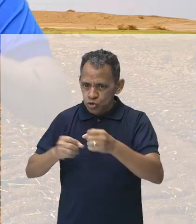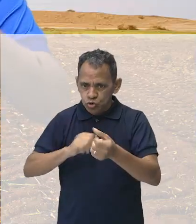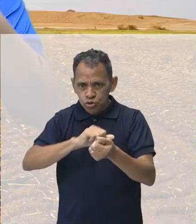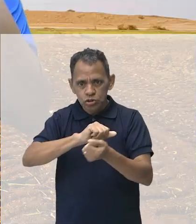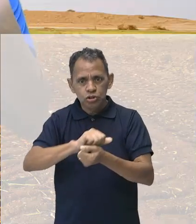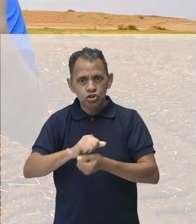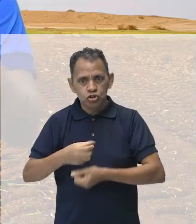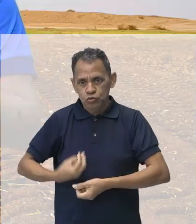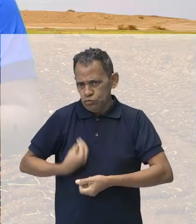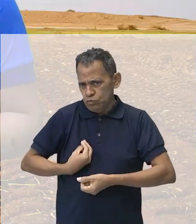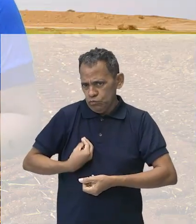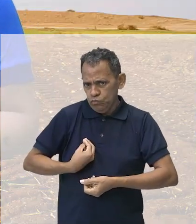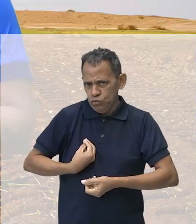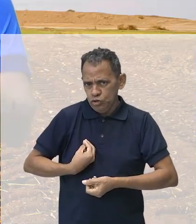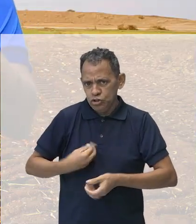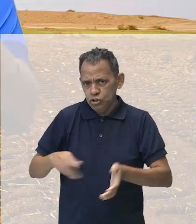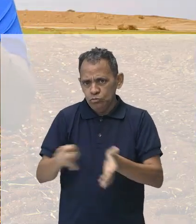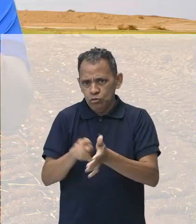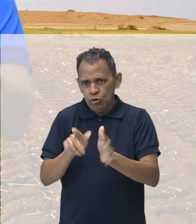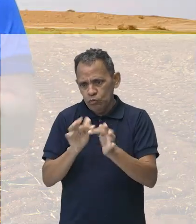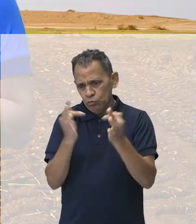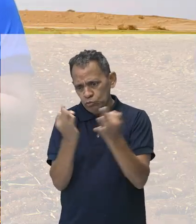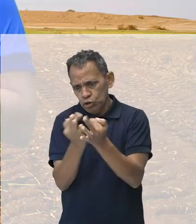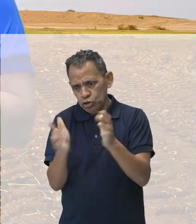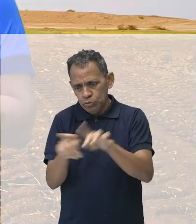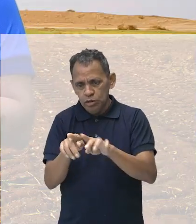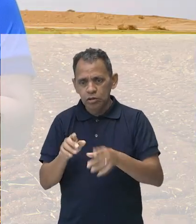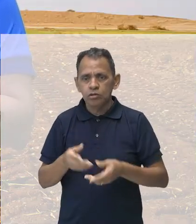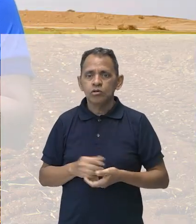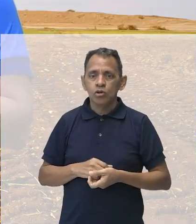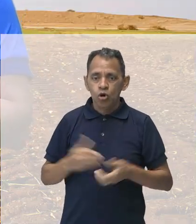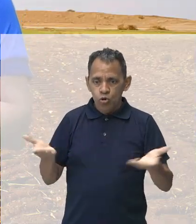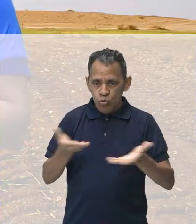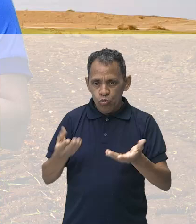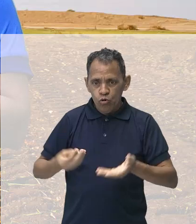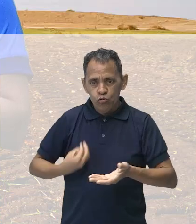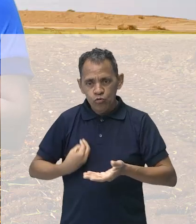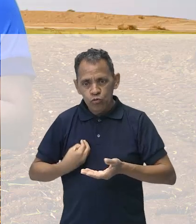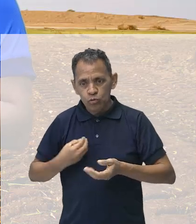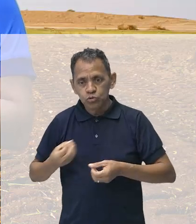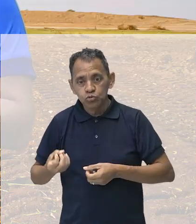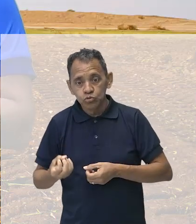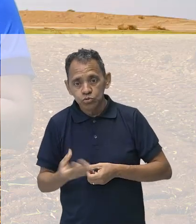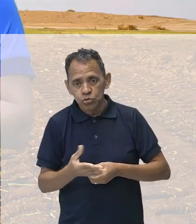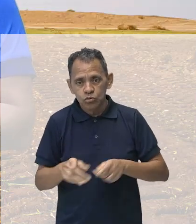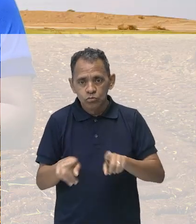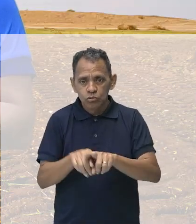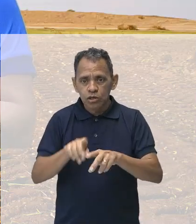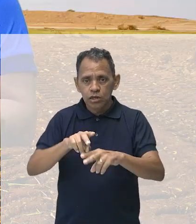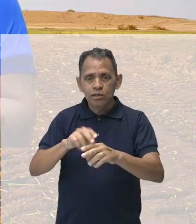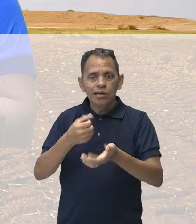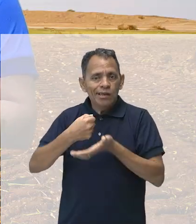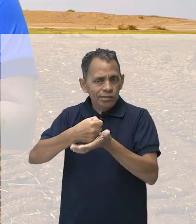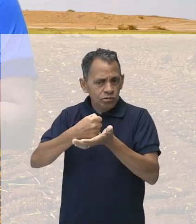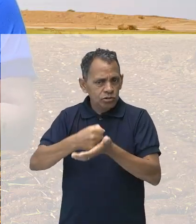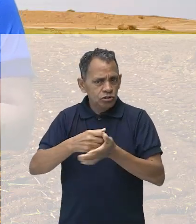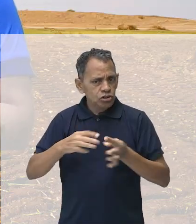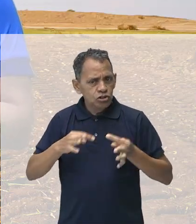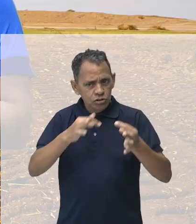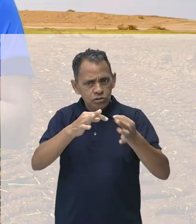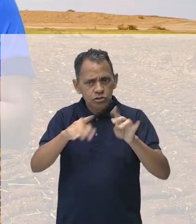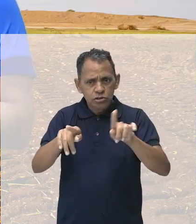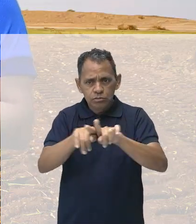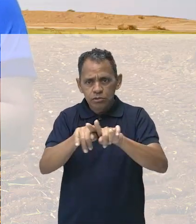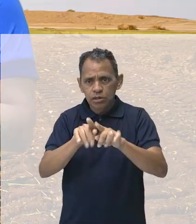mudou. Estamos em novos tempos, onde a tecnologia ela está ajudando a facilitar. Lógico que existe